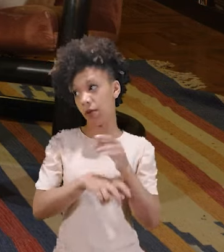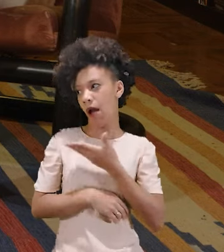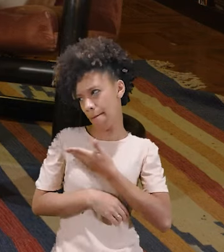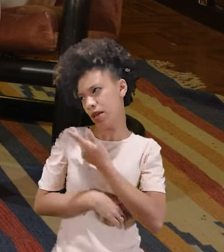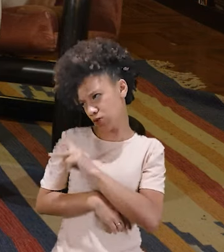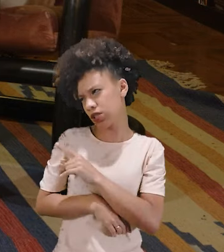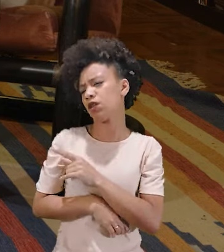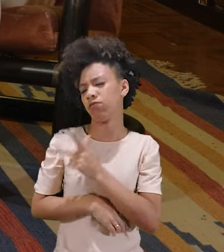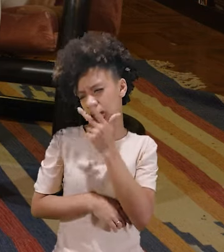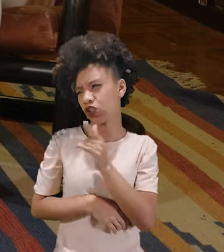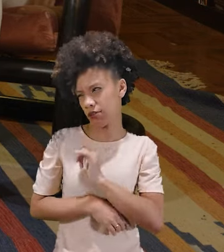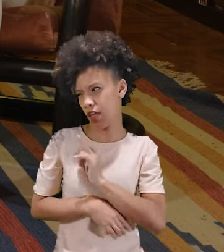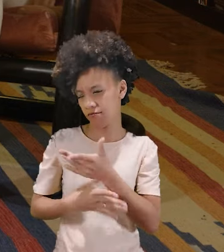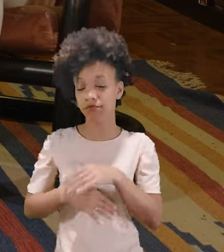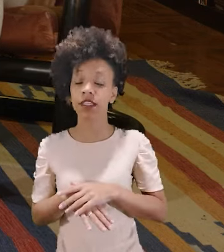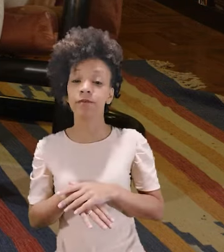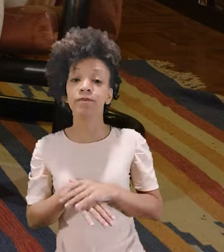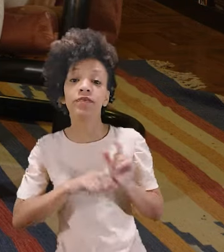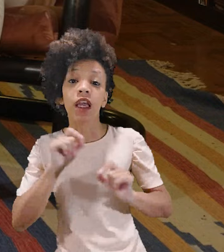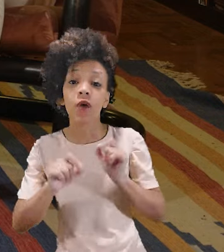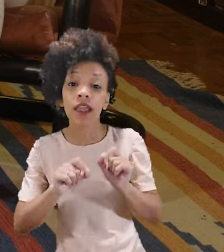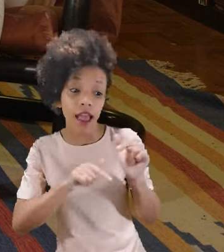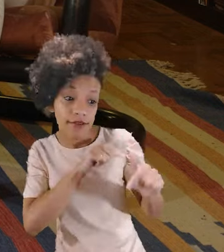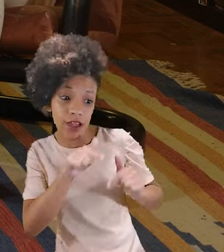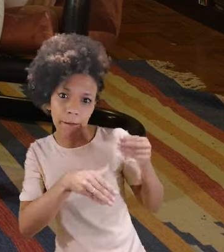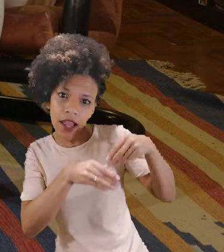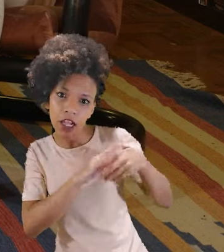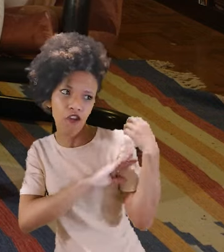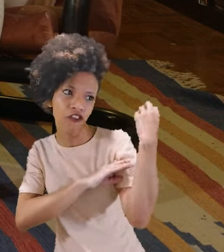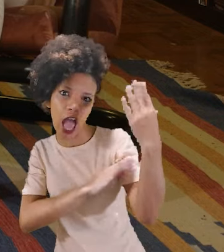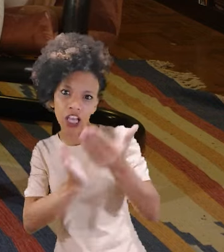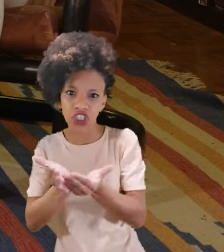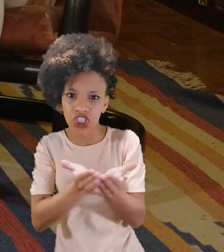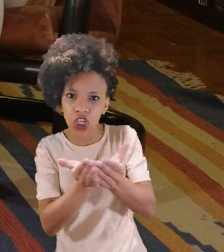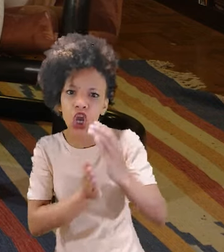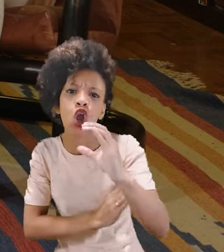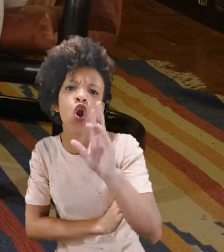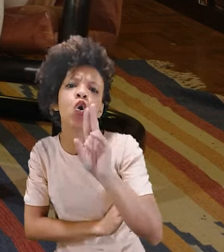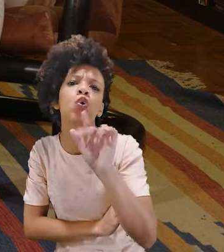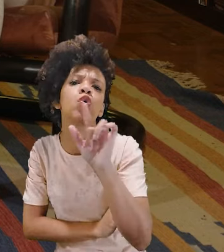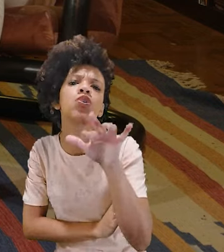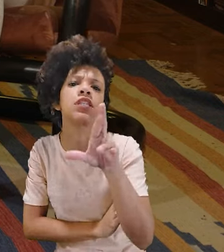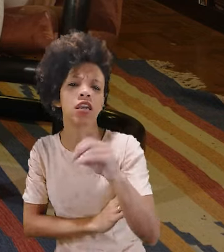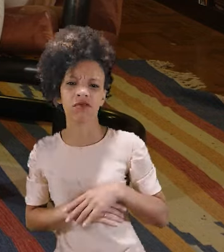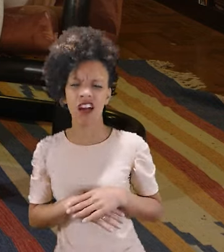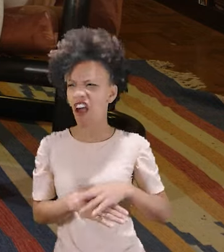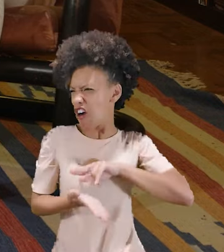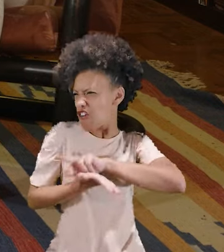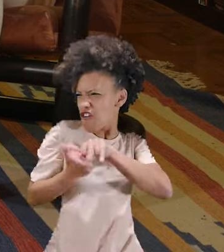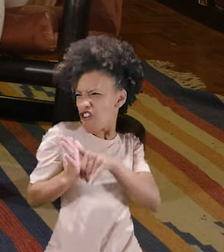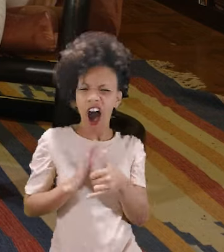outro tema que você vai certeza de ter um amigo seu que faz isso que é o cara que trabalha em Cruzeiro o comandante do Cruzeiro